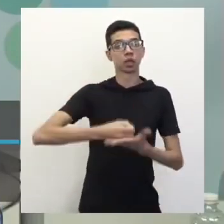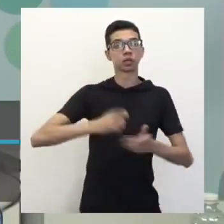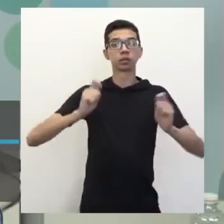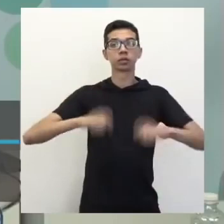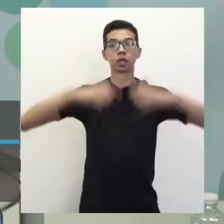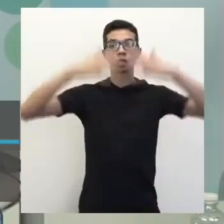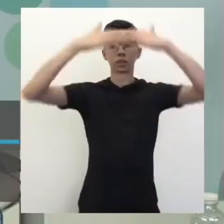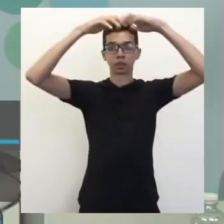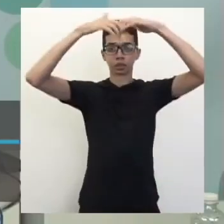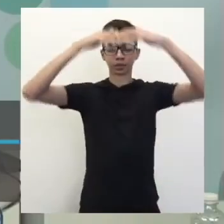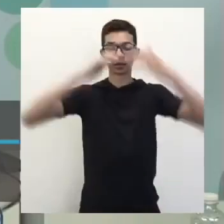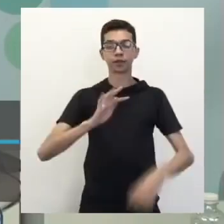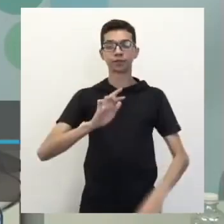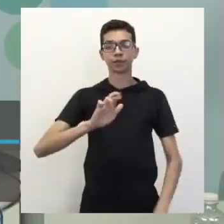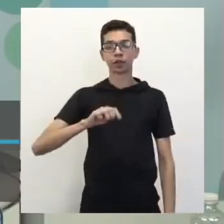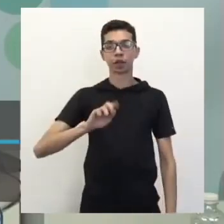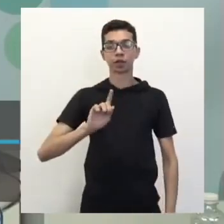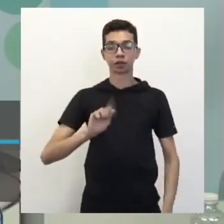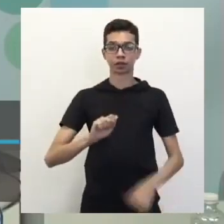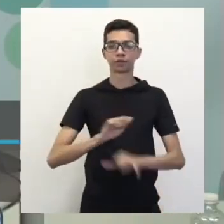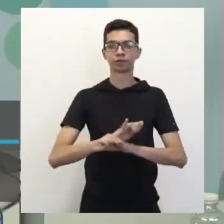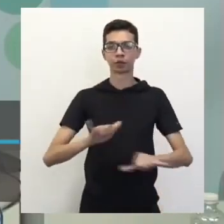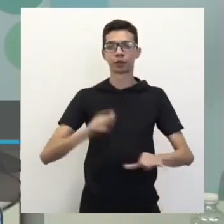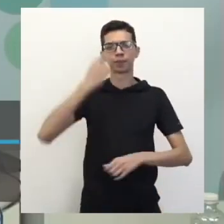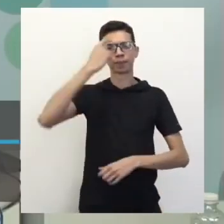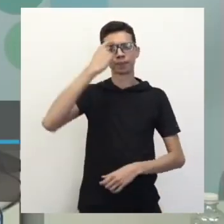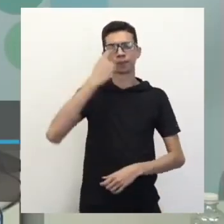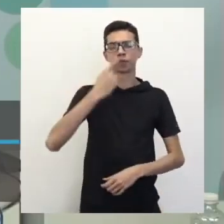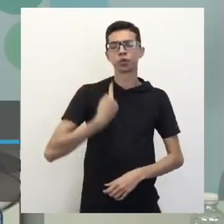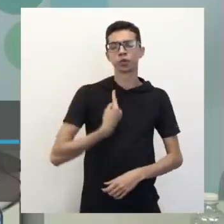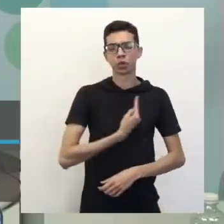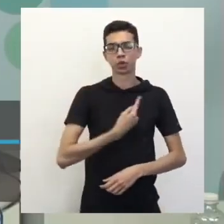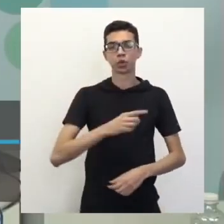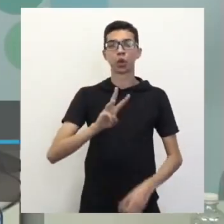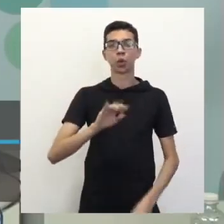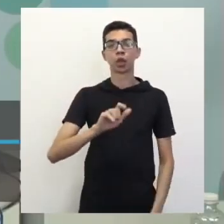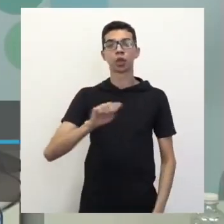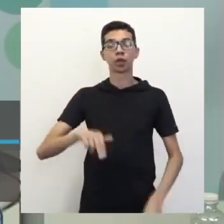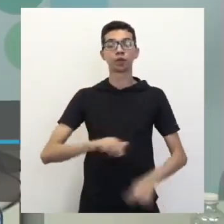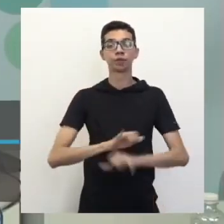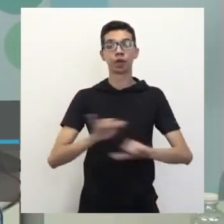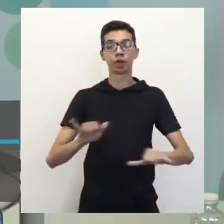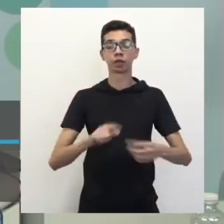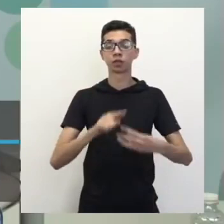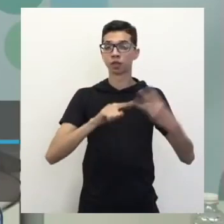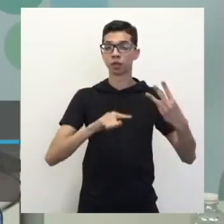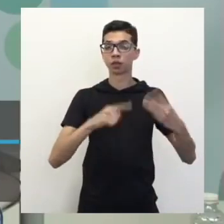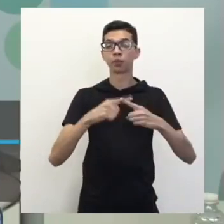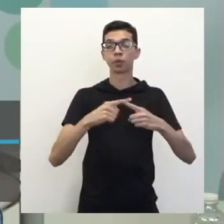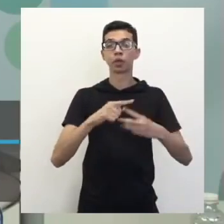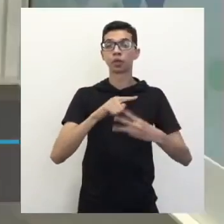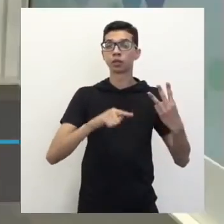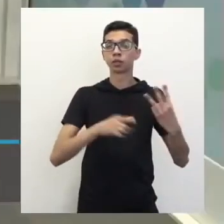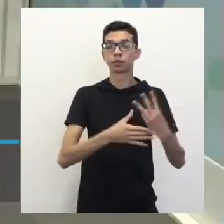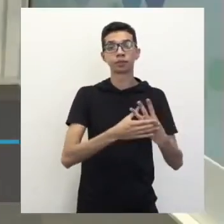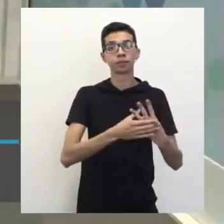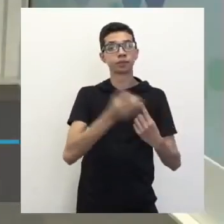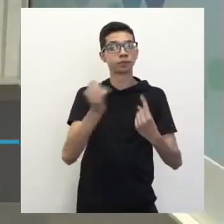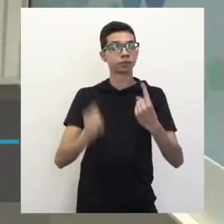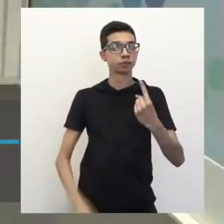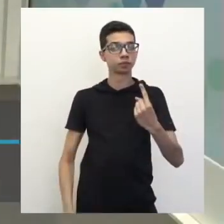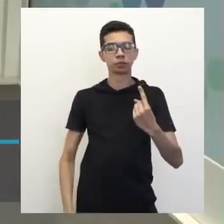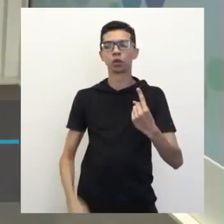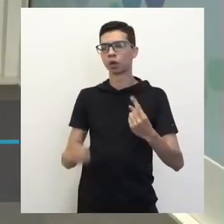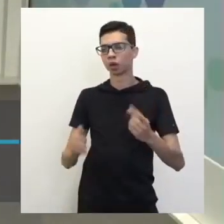A Fernanda pelo nosso pensamento. E o William citam os três, porque estão interligados. Bacana, hein, William?